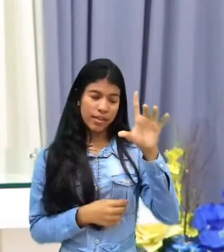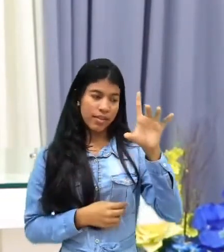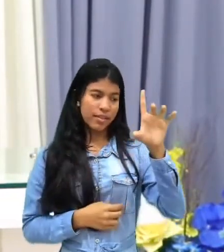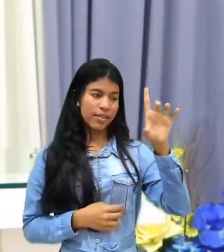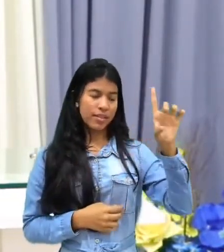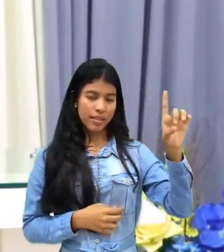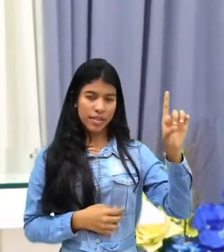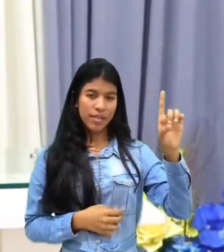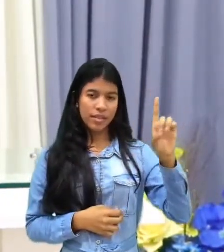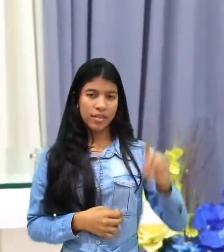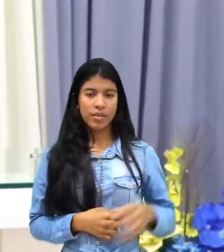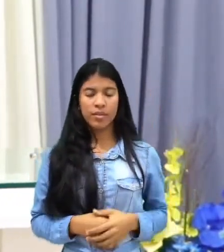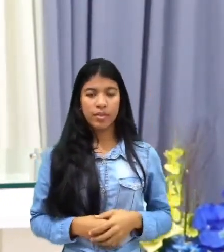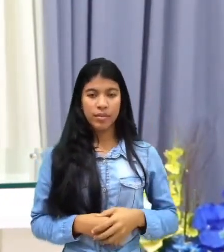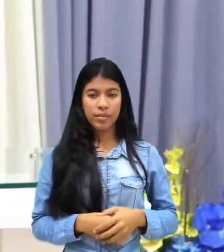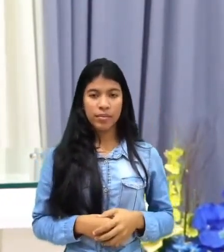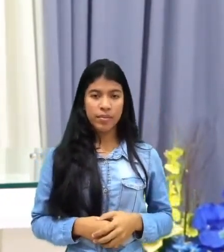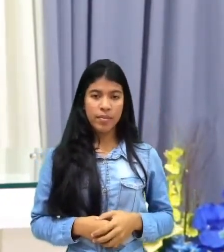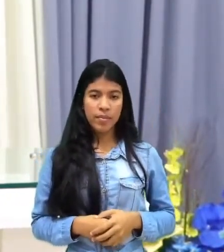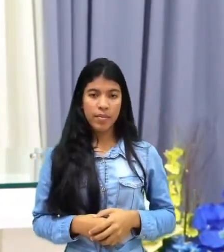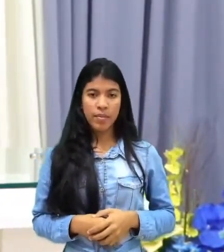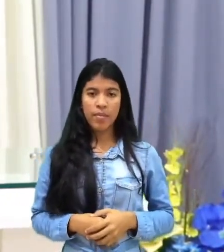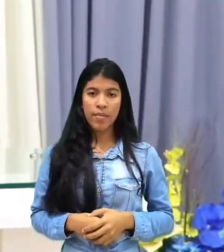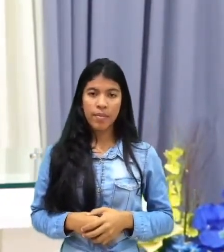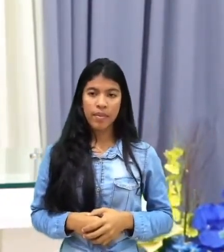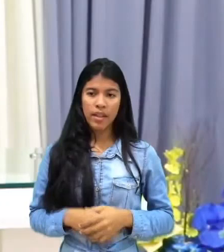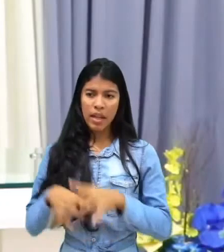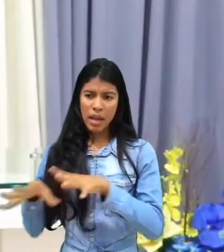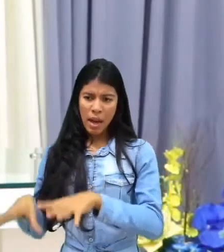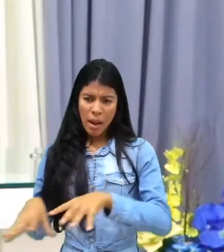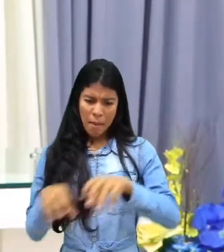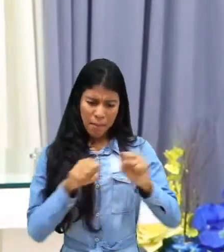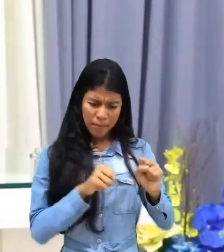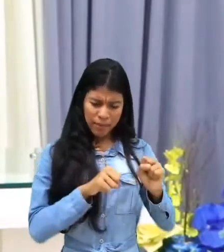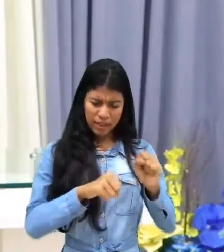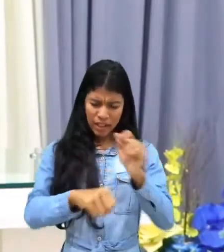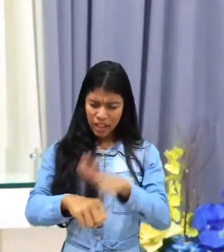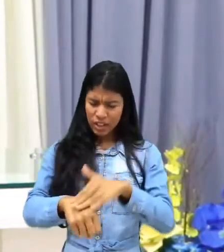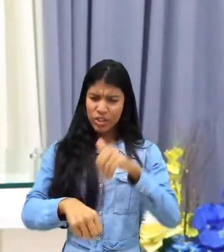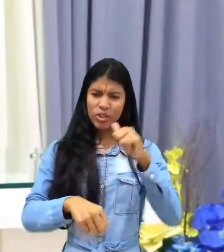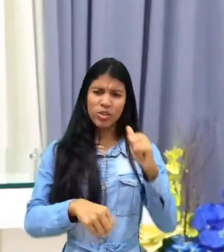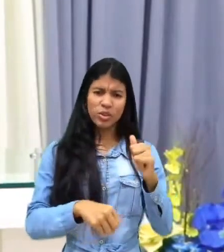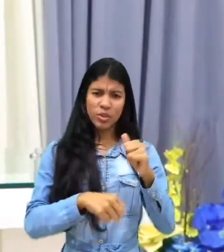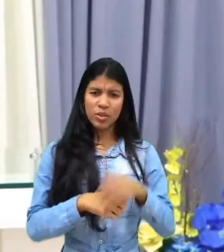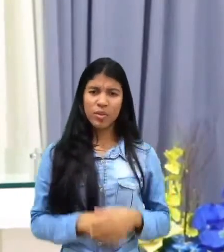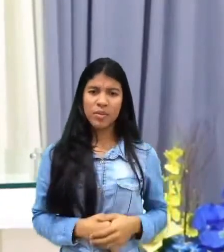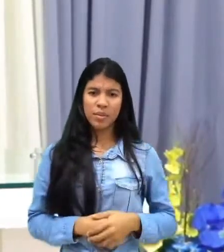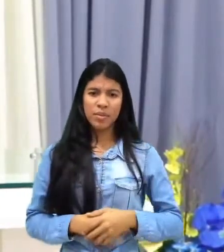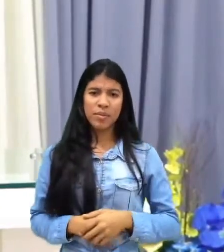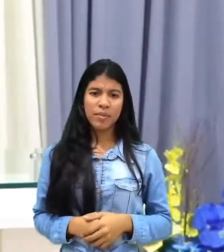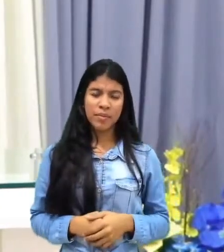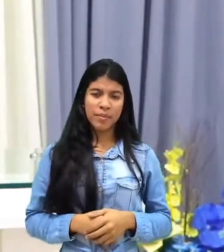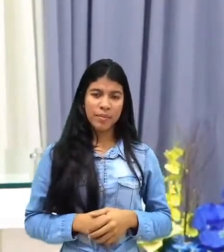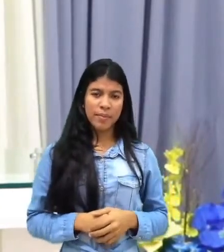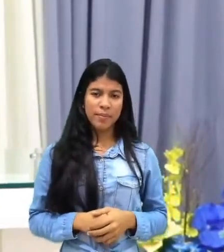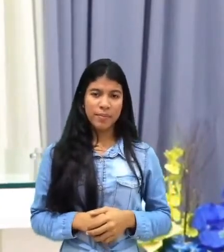é quem pega as coisas loucas deste mundo e as que não são para confundir as que